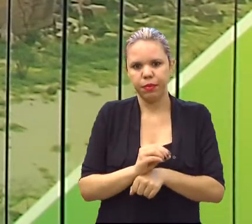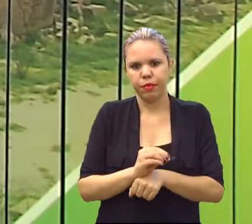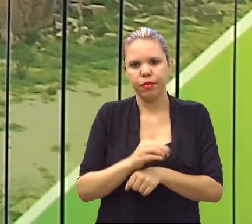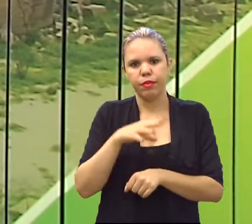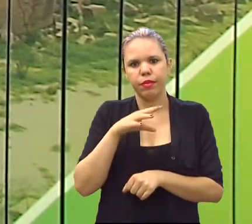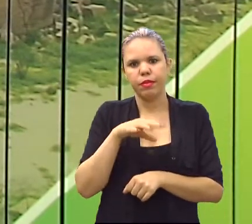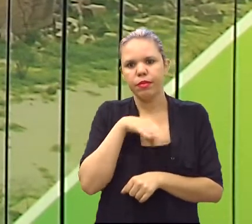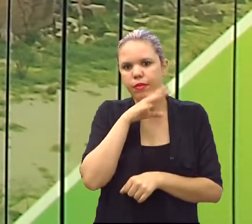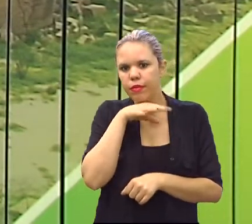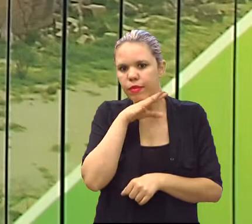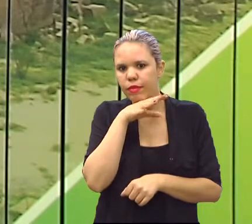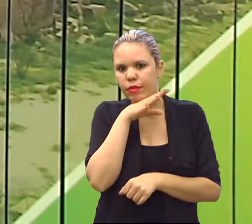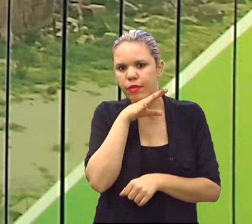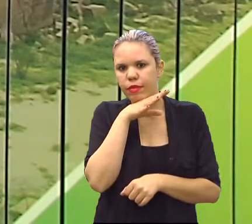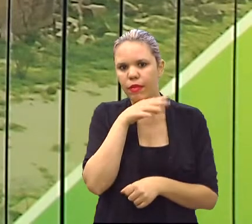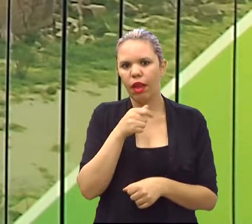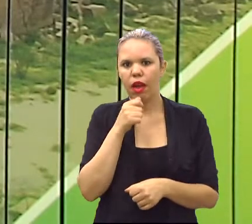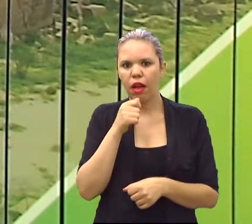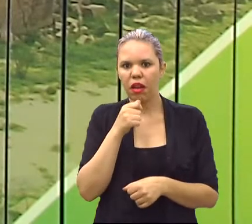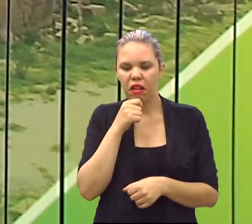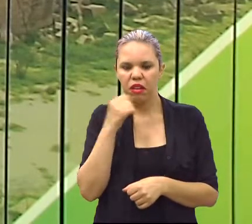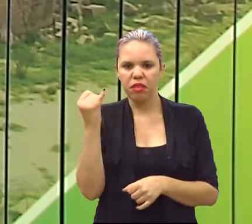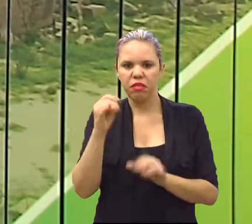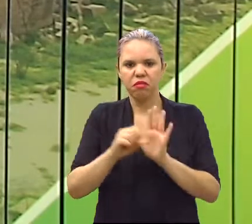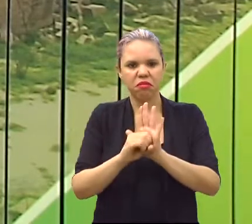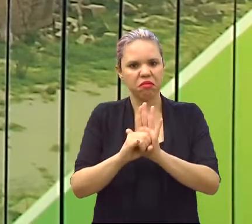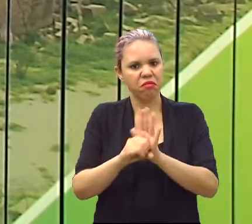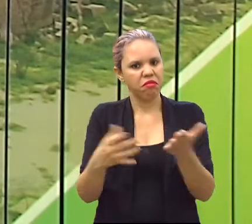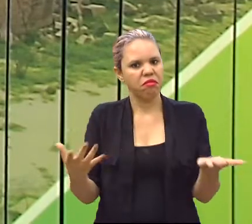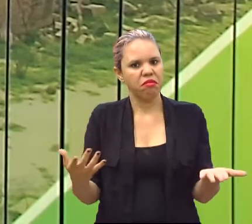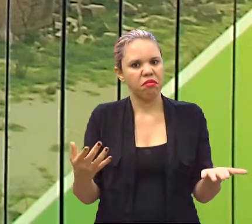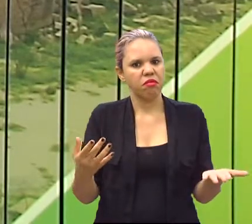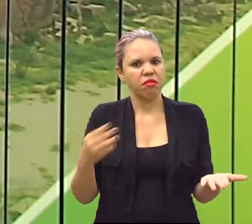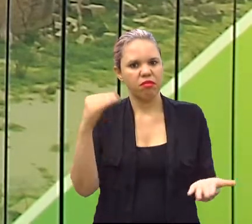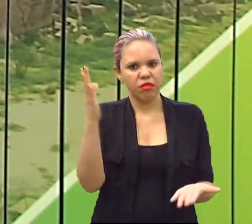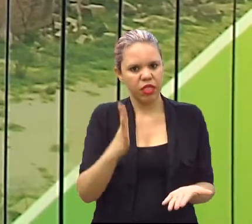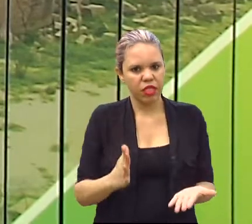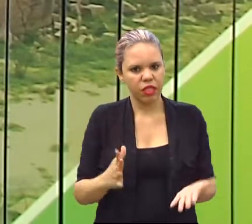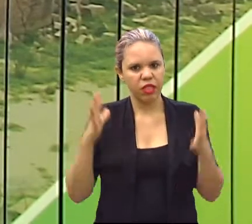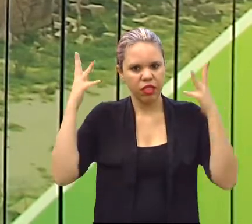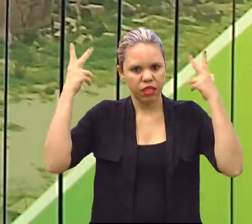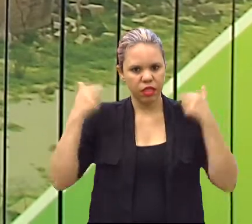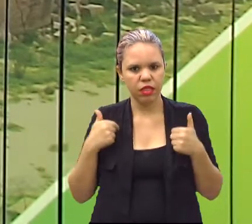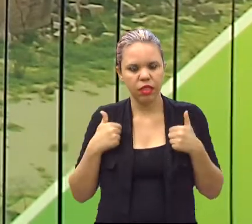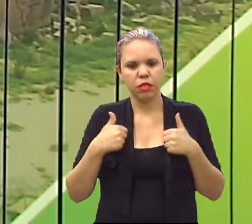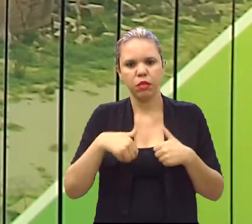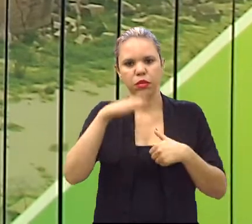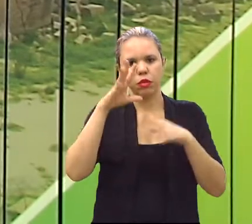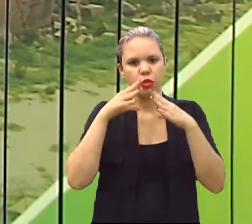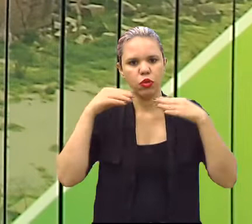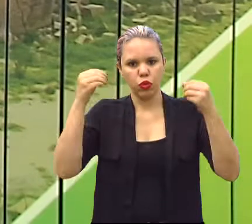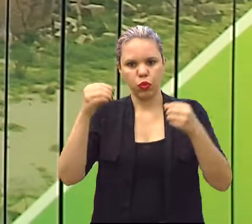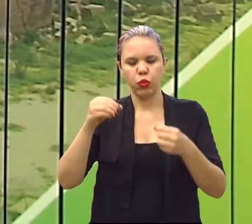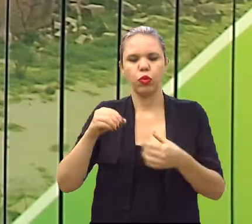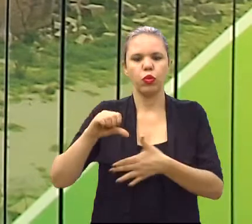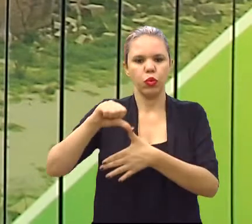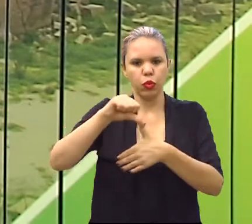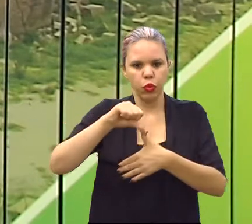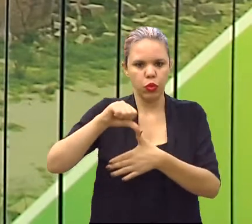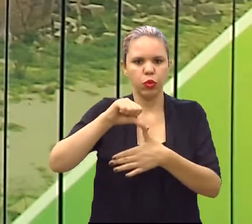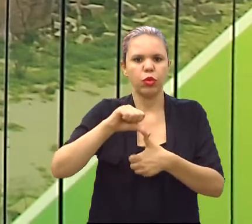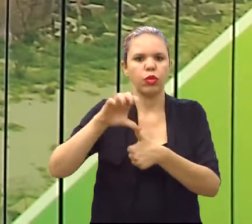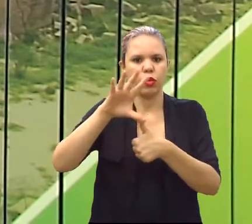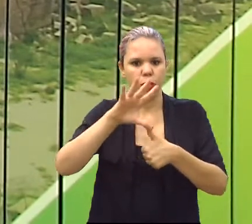preservação deste animal emblemático aqui para a fauna nacional. Maior canídeo da América do